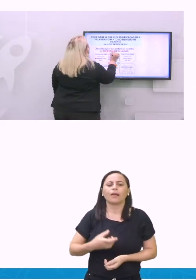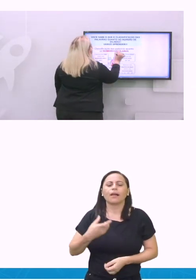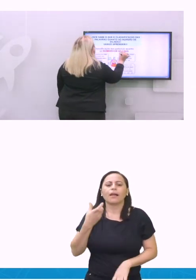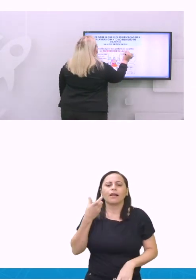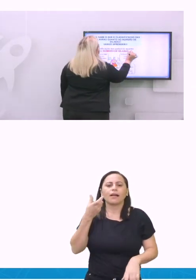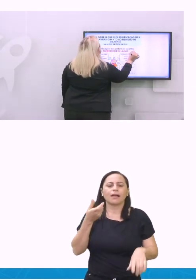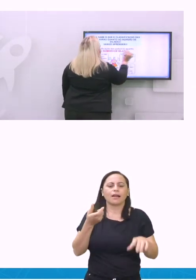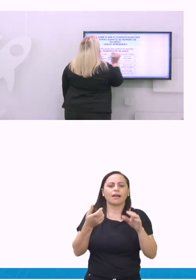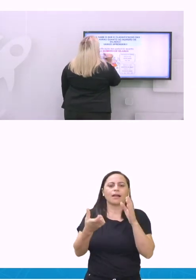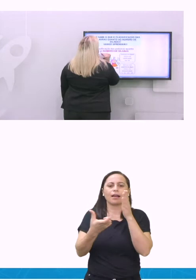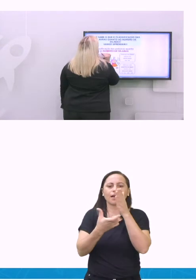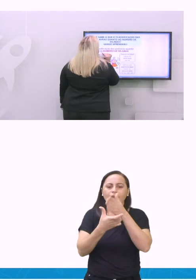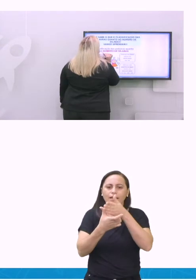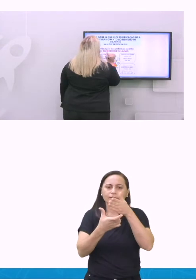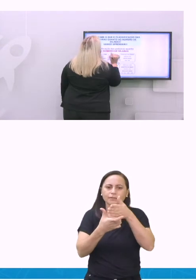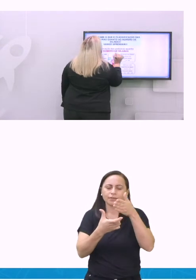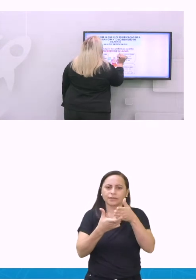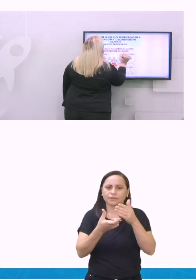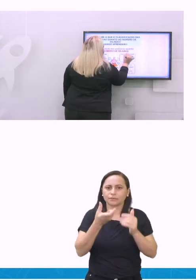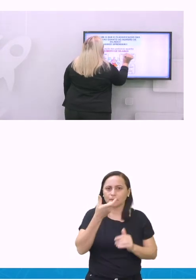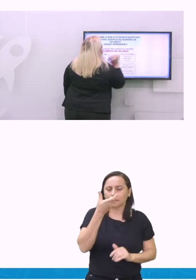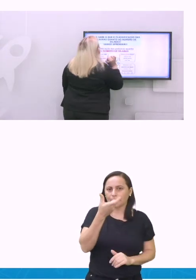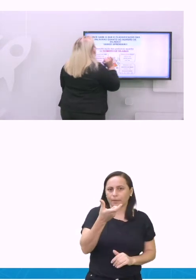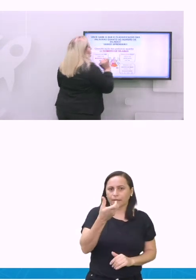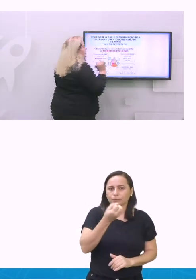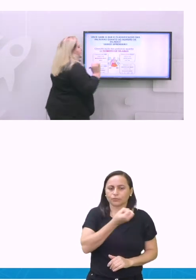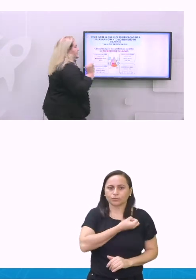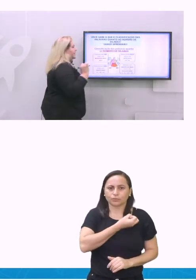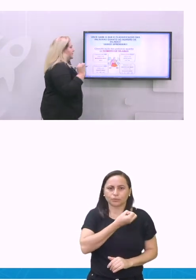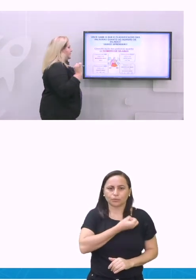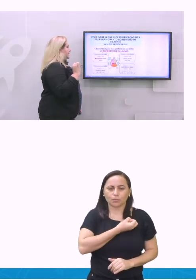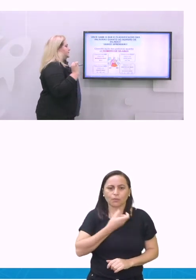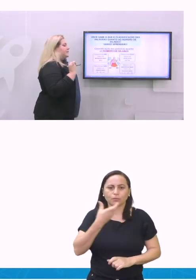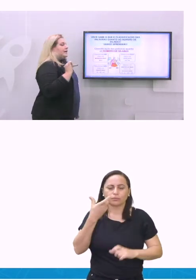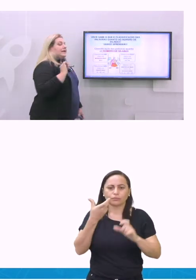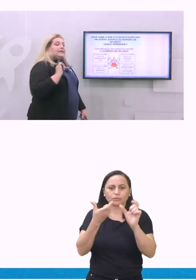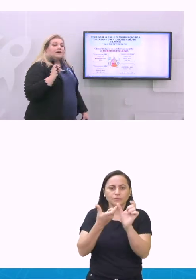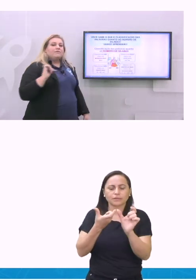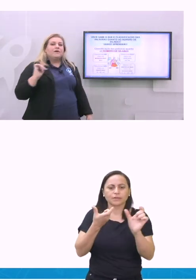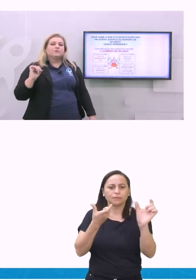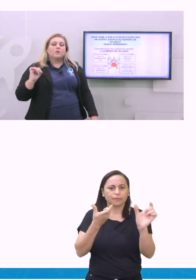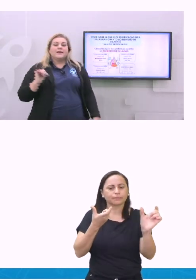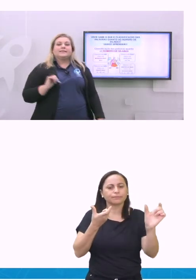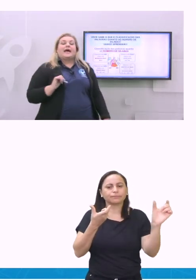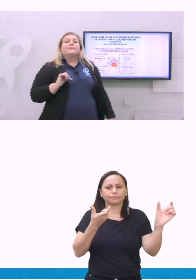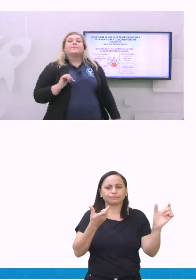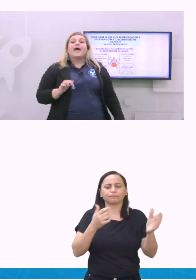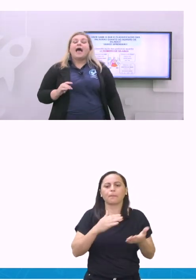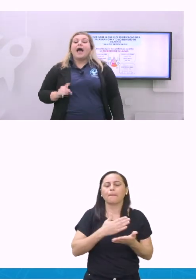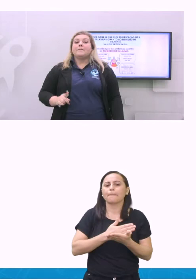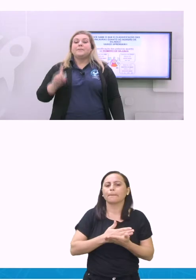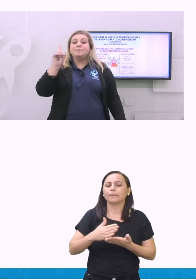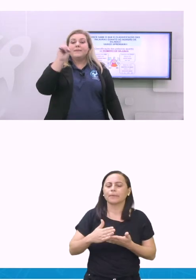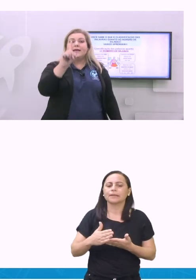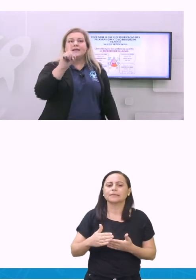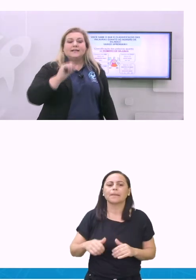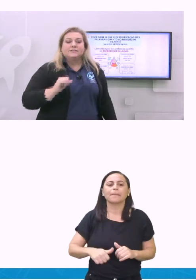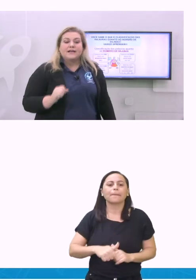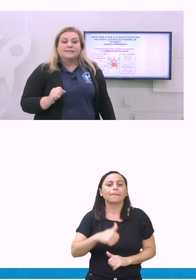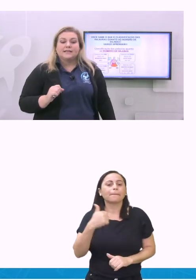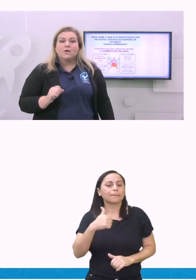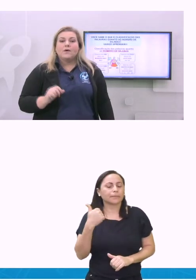Classificação das palavras quanto ao número de sílabas. Então, vamos começar. A